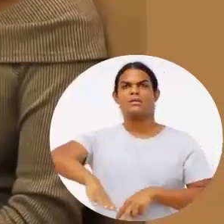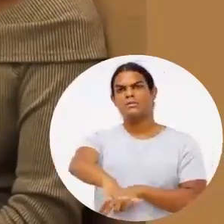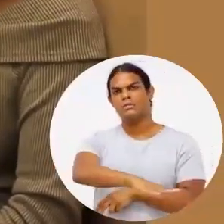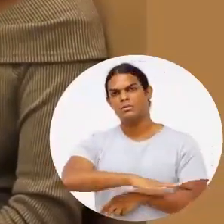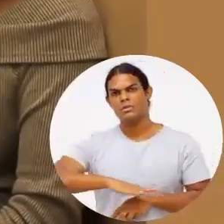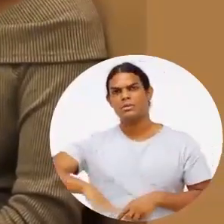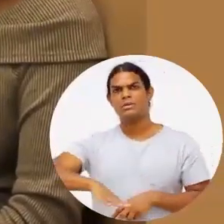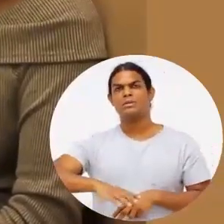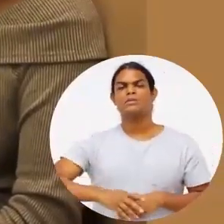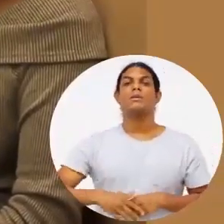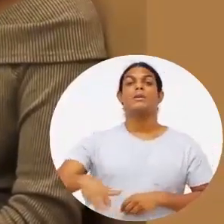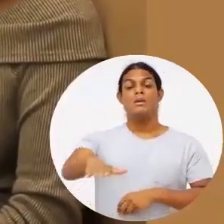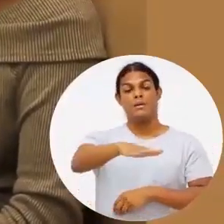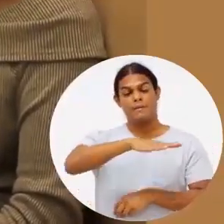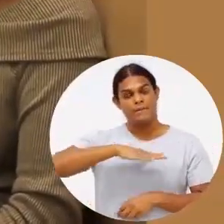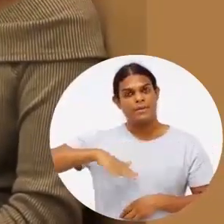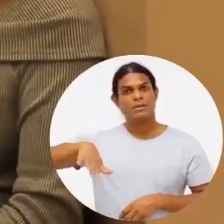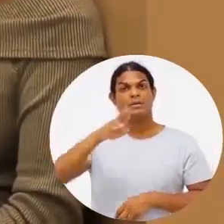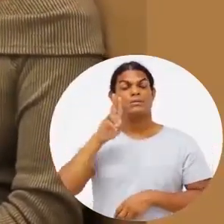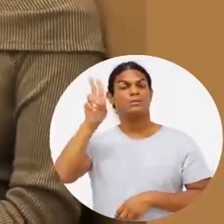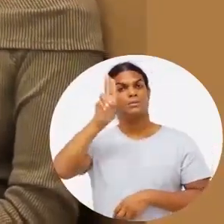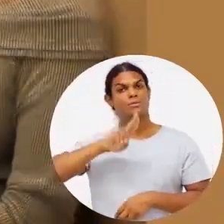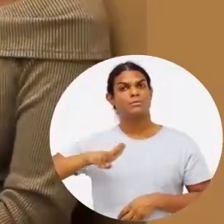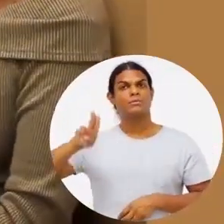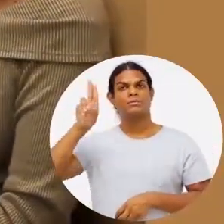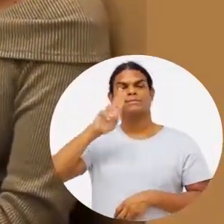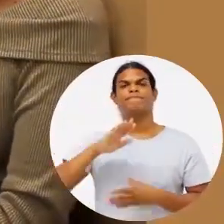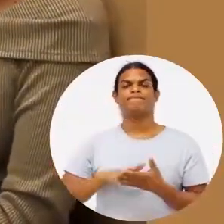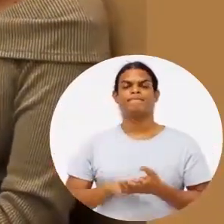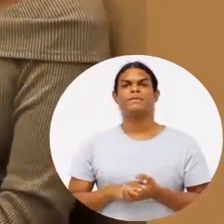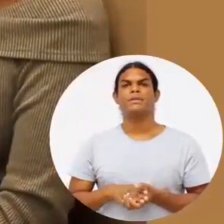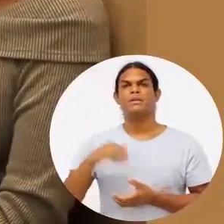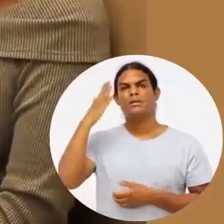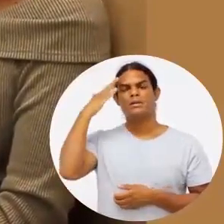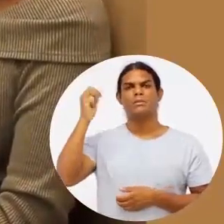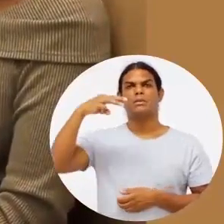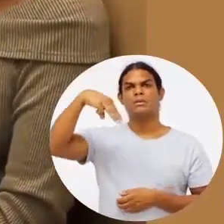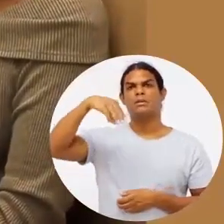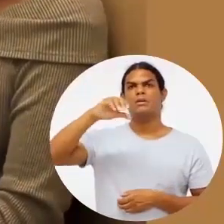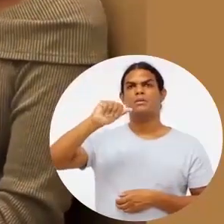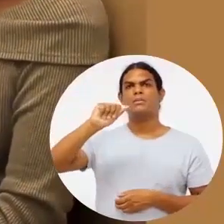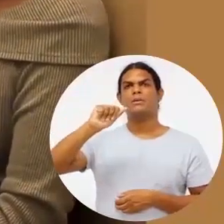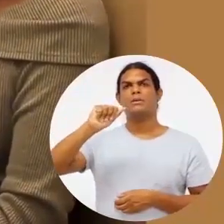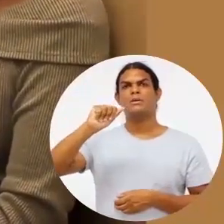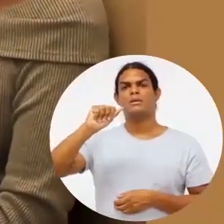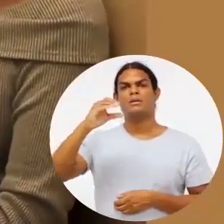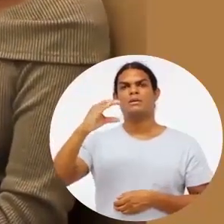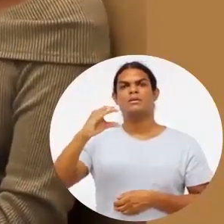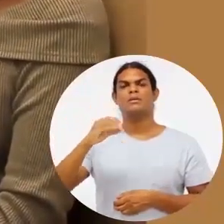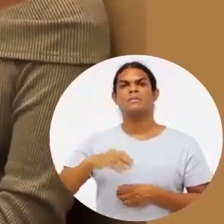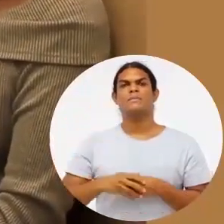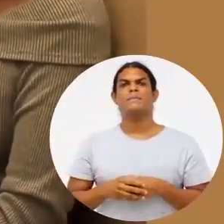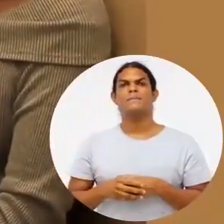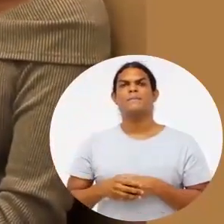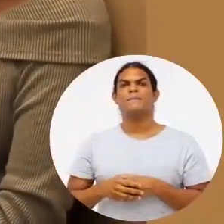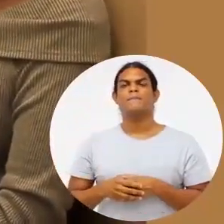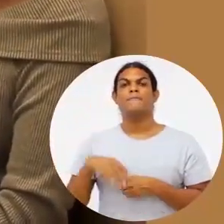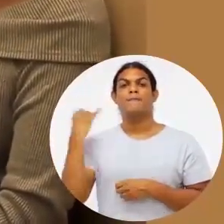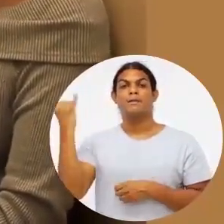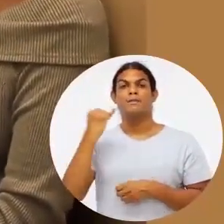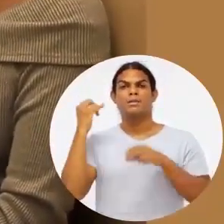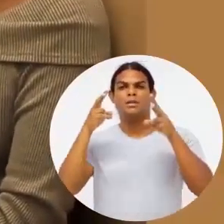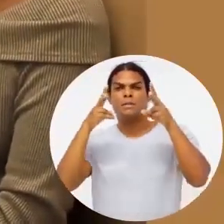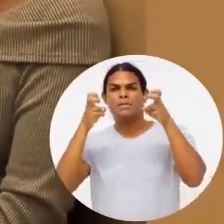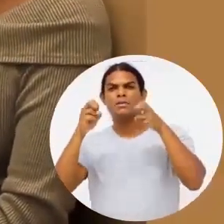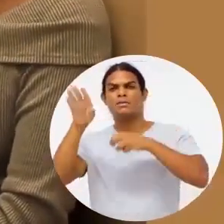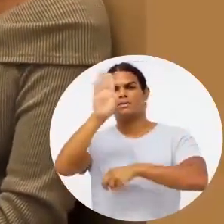uso. Então, a gente está falando de ambiente mesmo, na metodologia. A gente sabe que a MEAC, uma das etapas, é justamente a percepção do